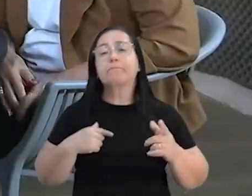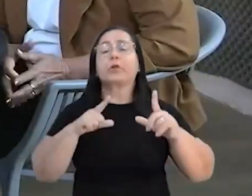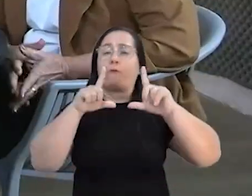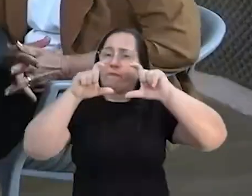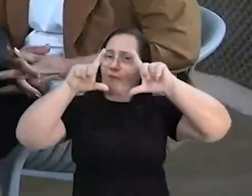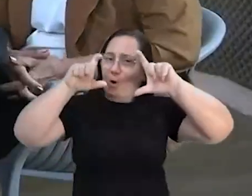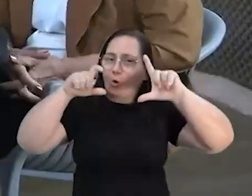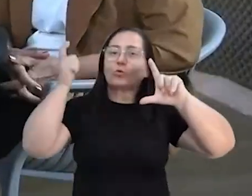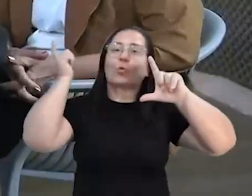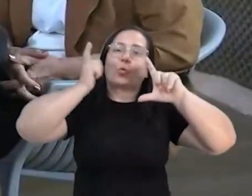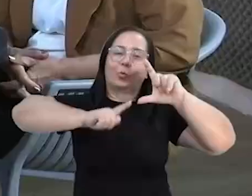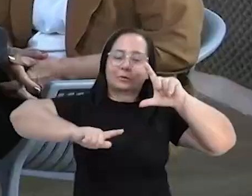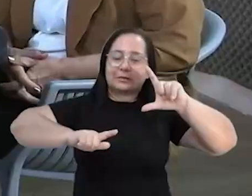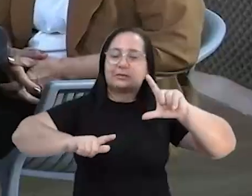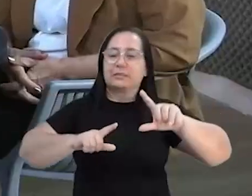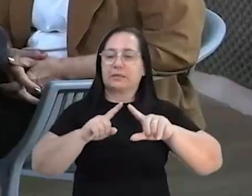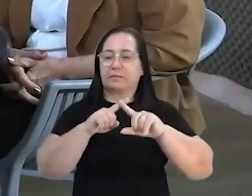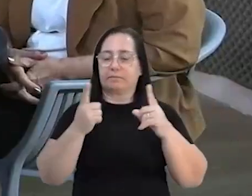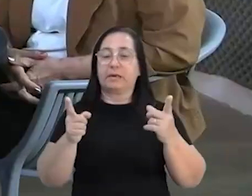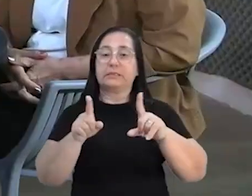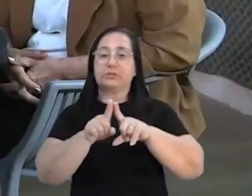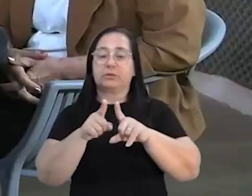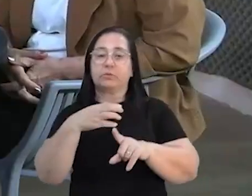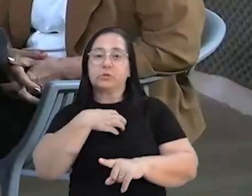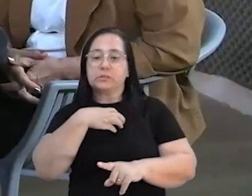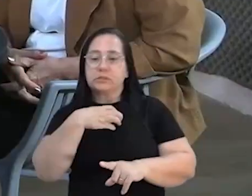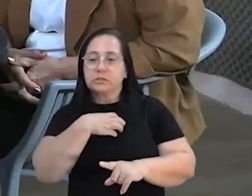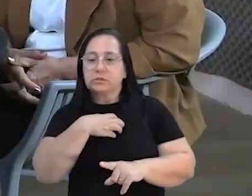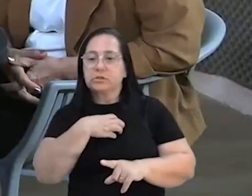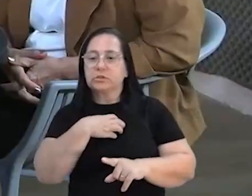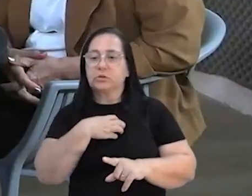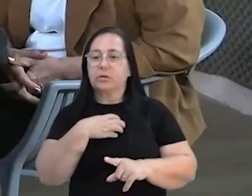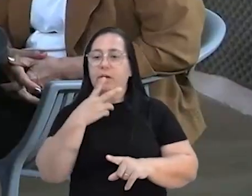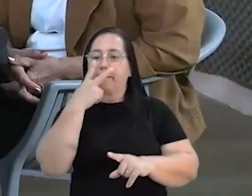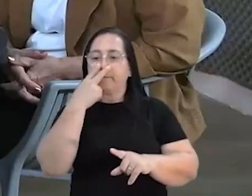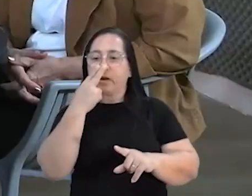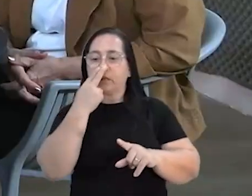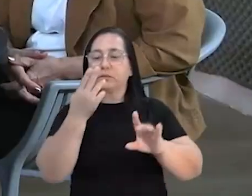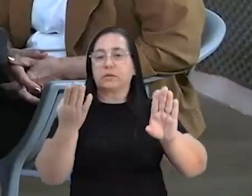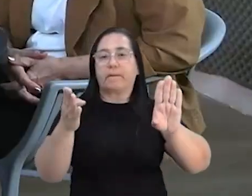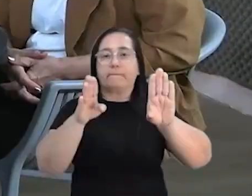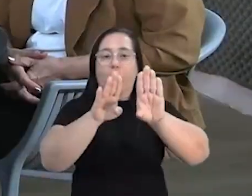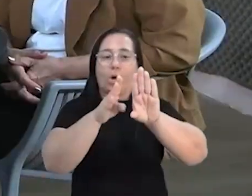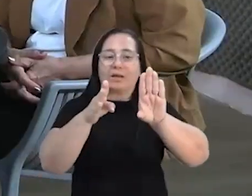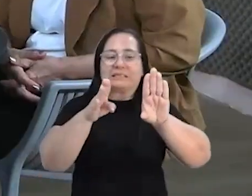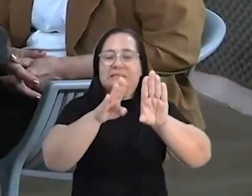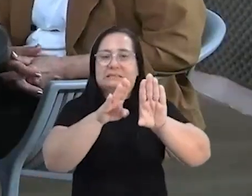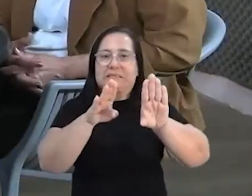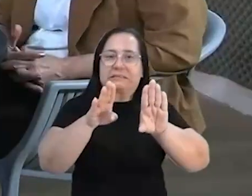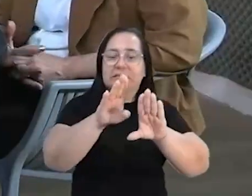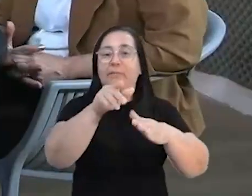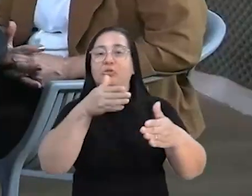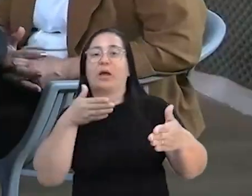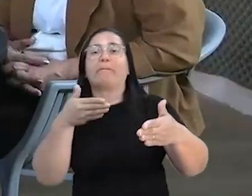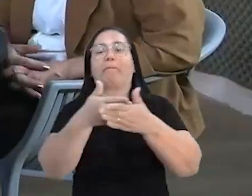né? Aí, mas também eu senti que as portas estavam sendo fechadas, mas assim, porque já estava próximo da hora do almoço. Mas